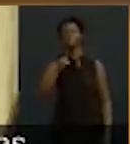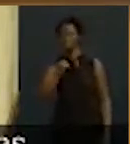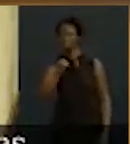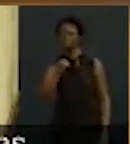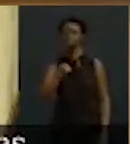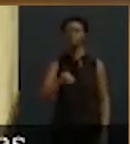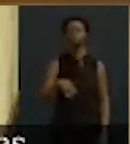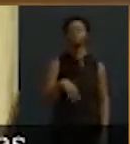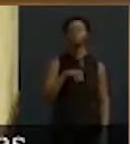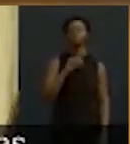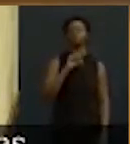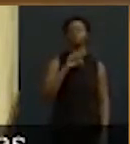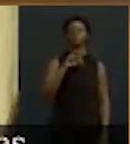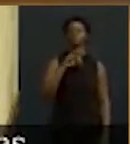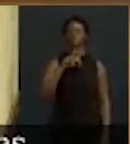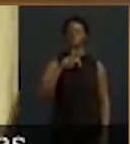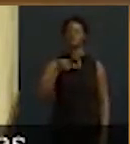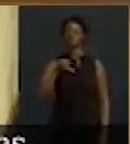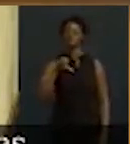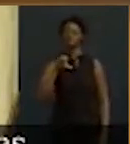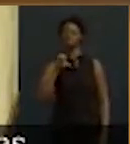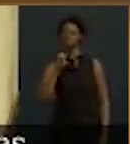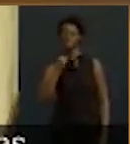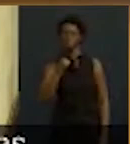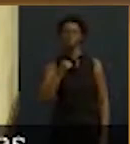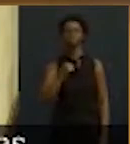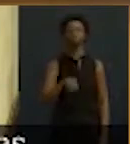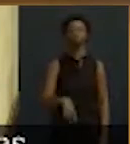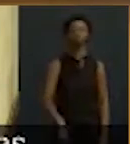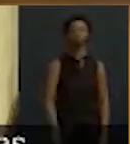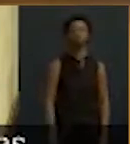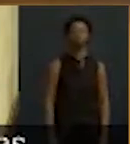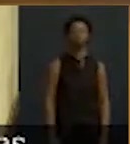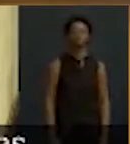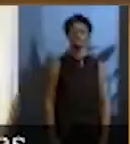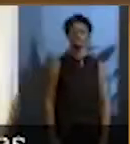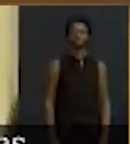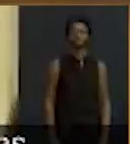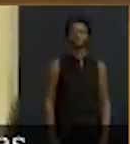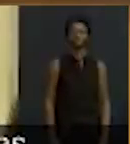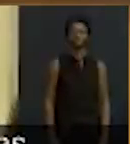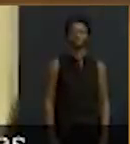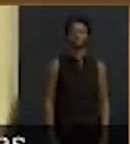Lima, Sérgio Beisman Viana,